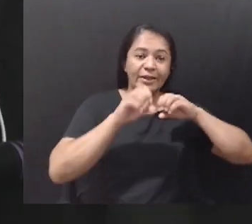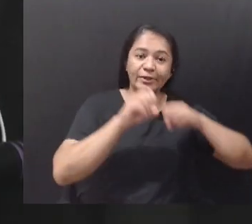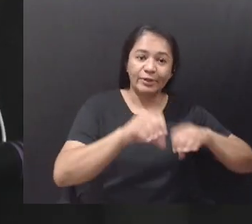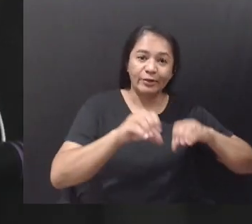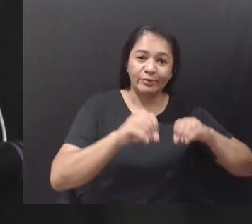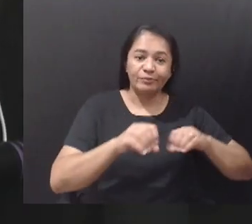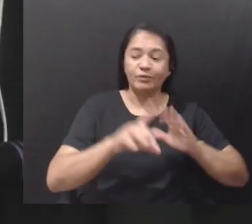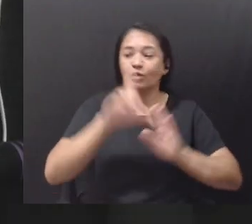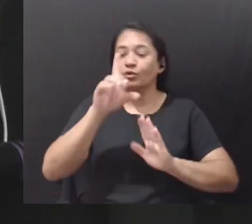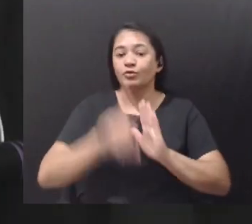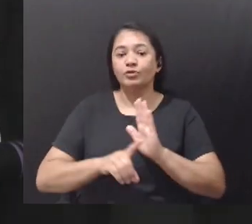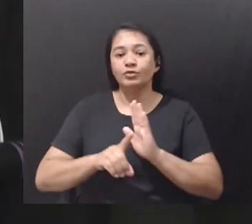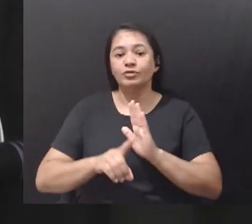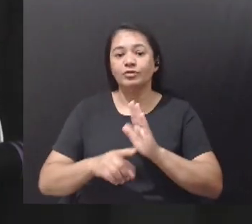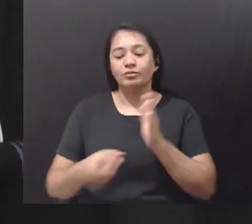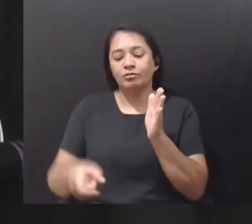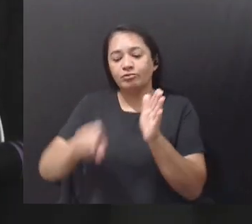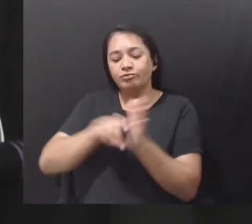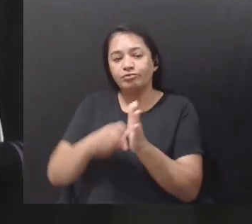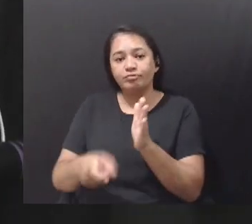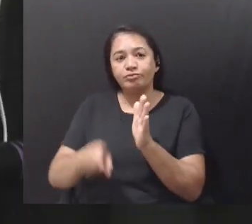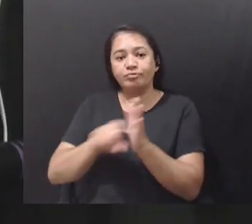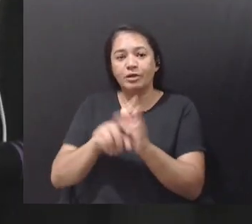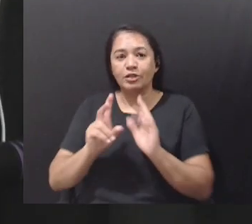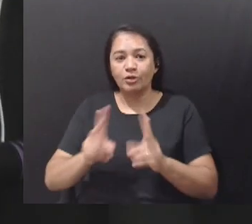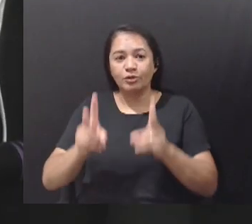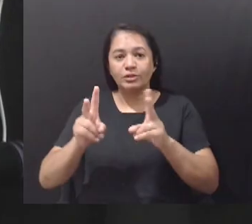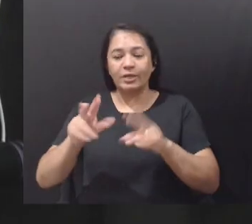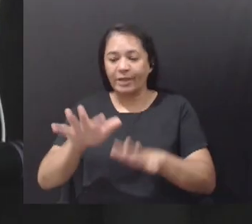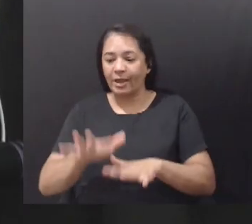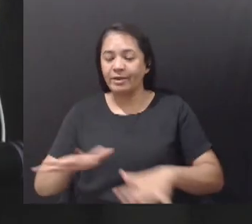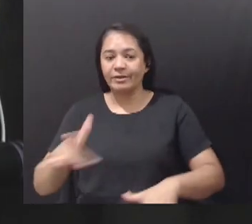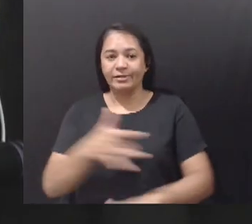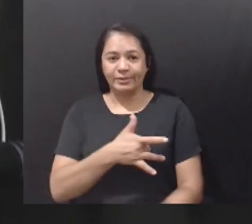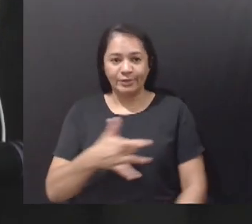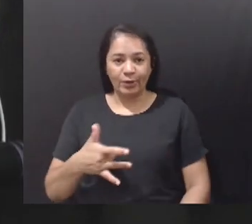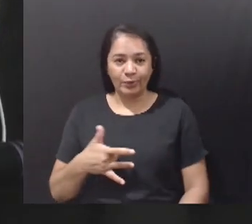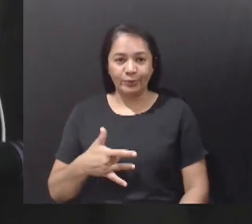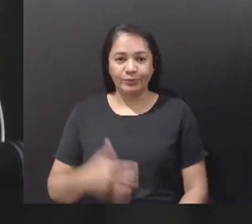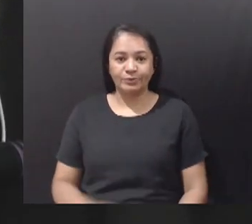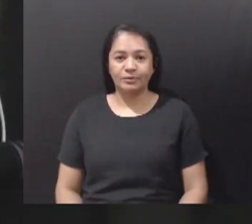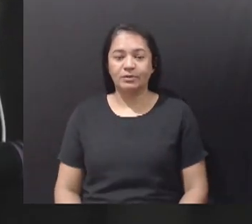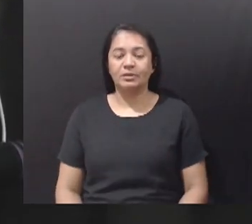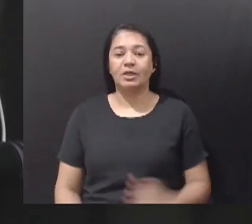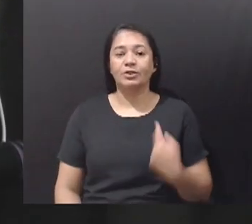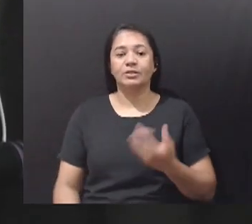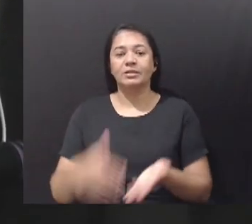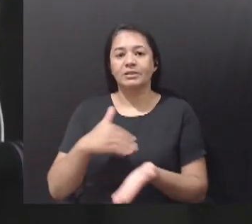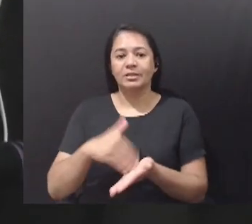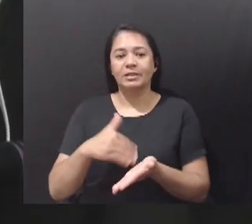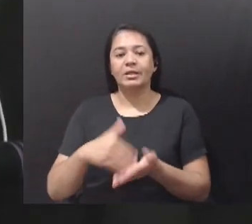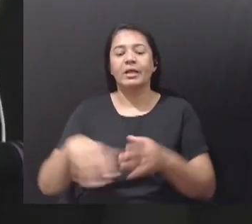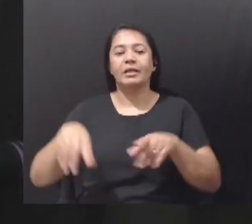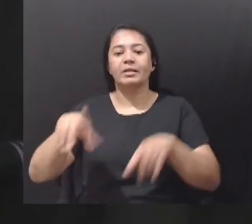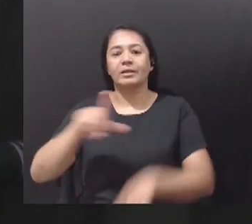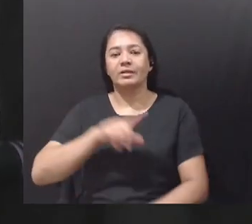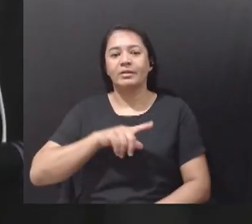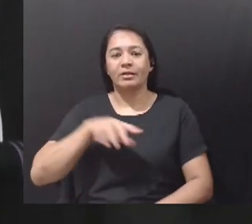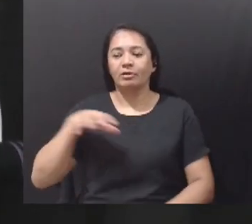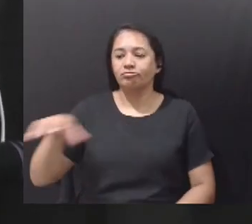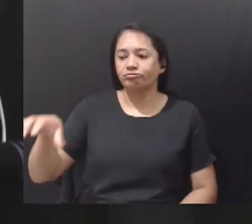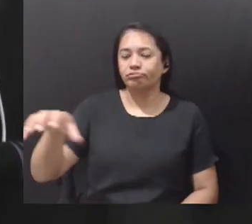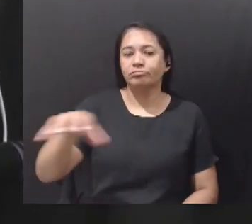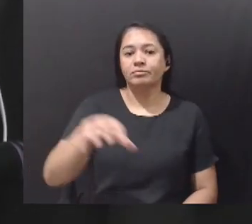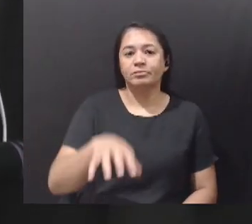fazer reabilitação, então eu trabalhava com a saúde, embora a nossa secretaria também tem... É intersetorial, né? Todos,